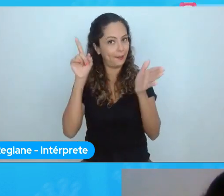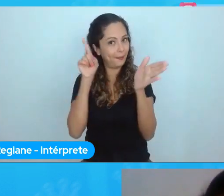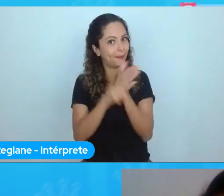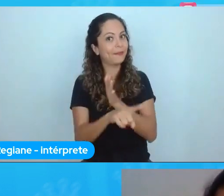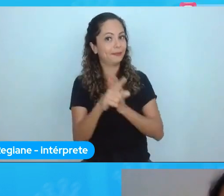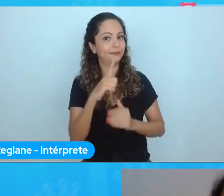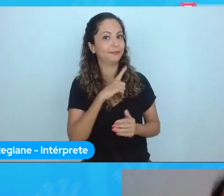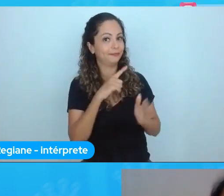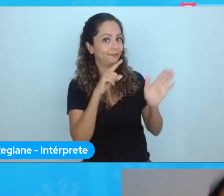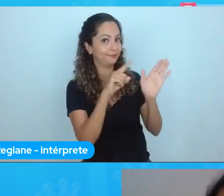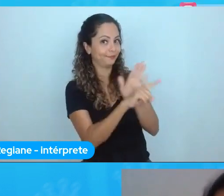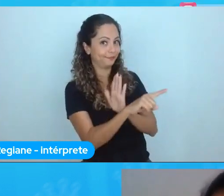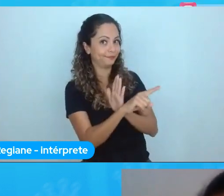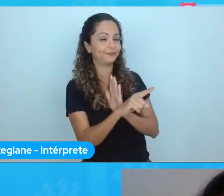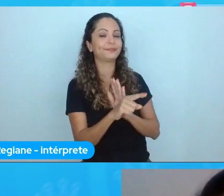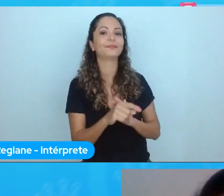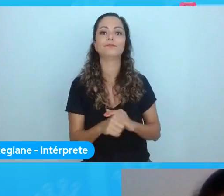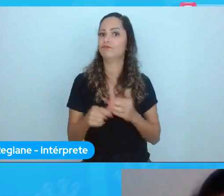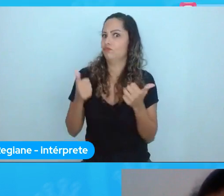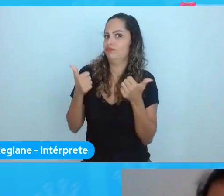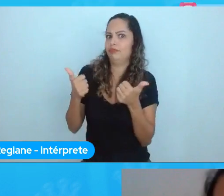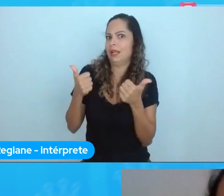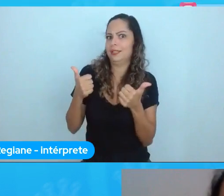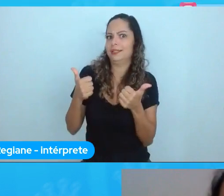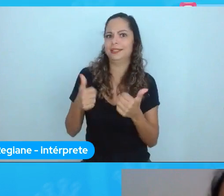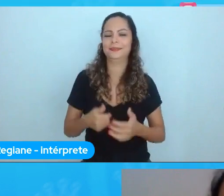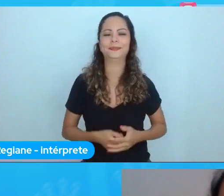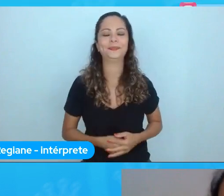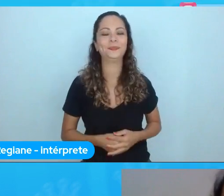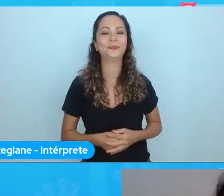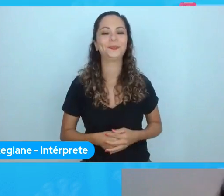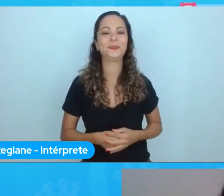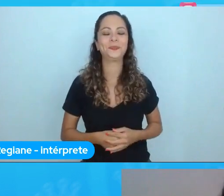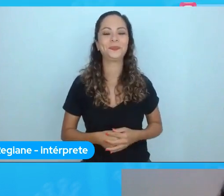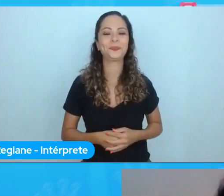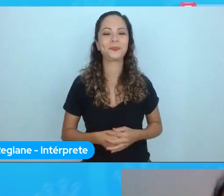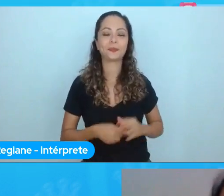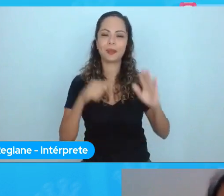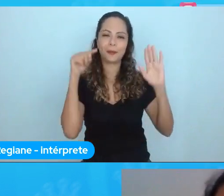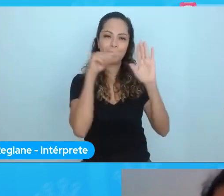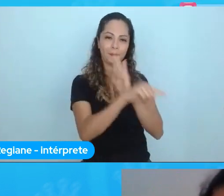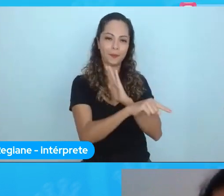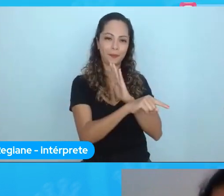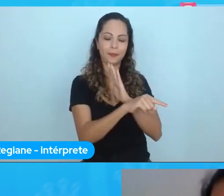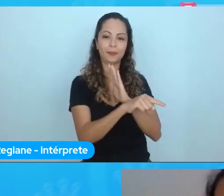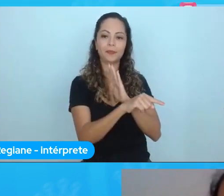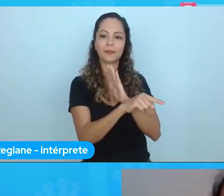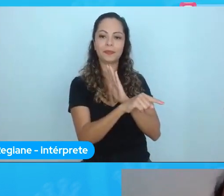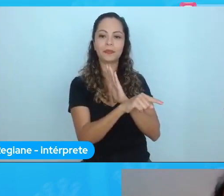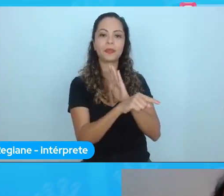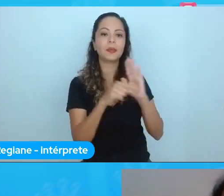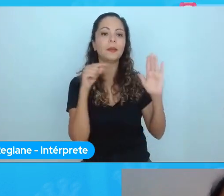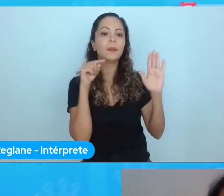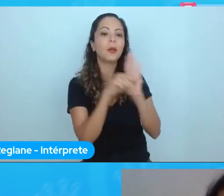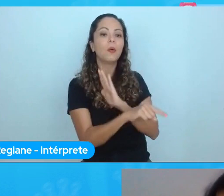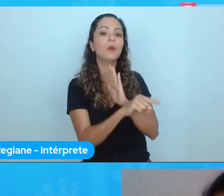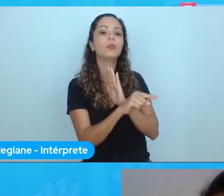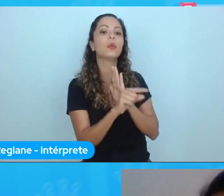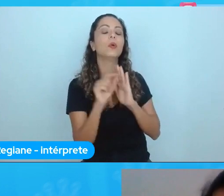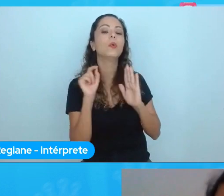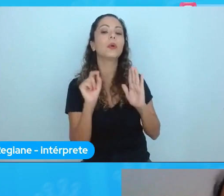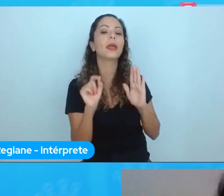aqui. Beleza. A pergunta é do Vitor Mafra. E ele perguntou o